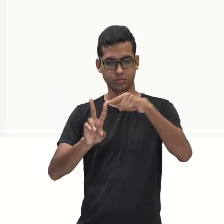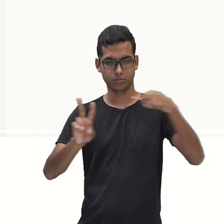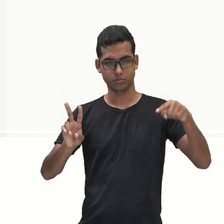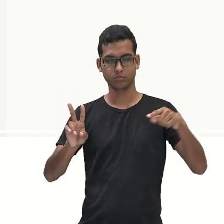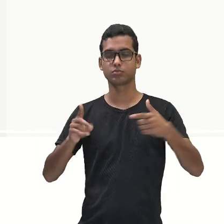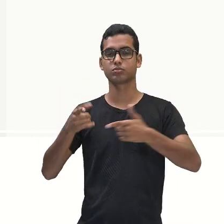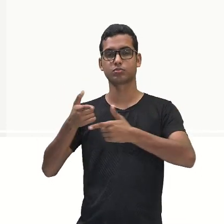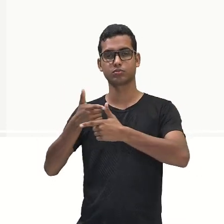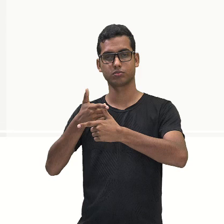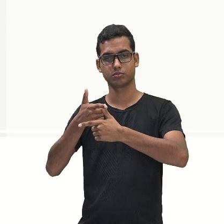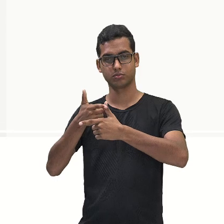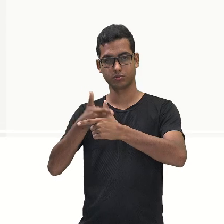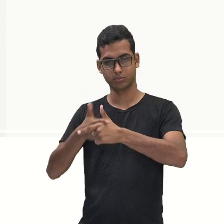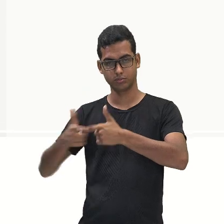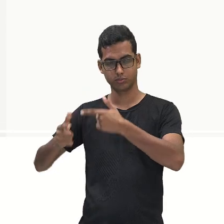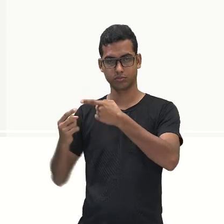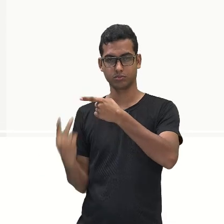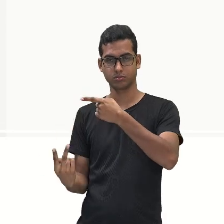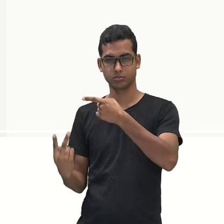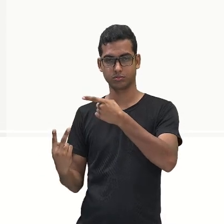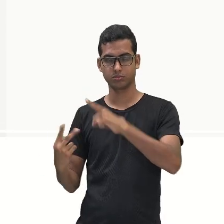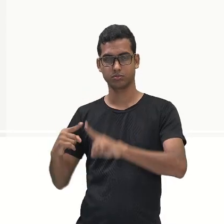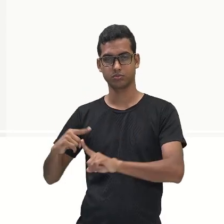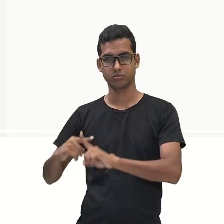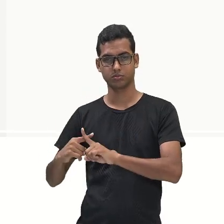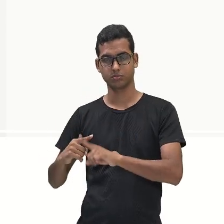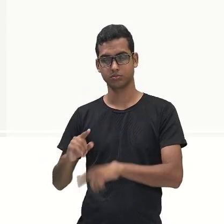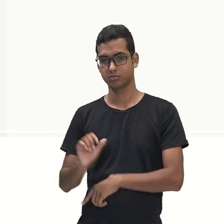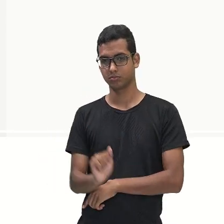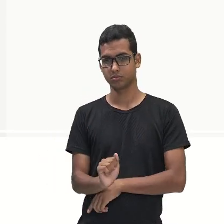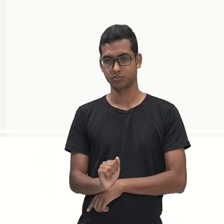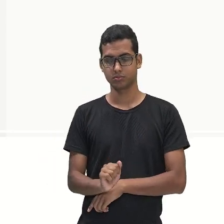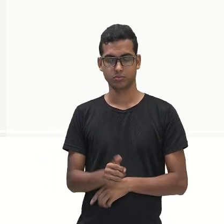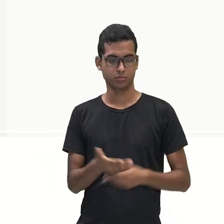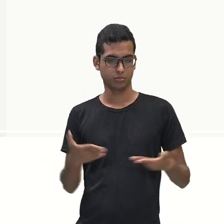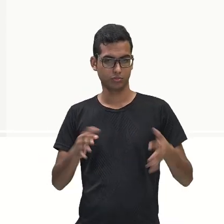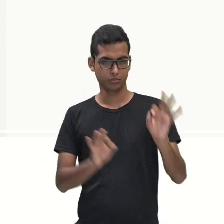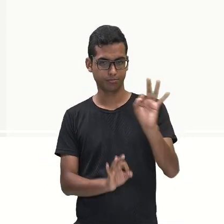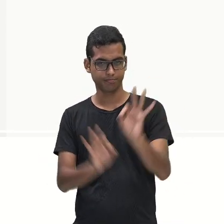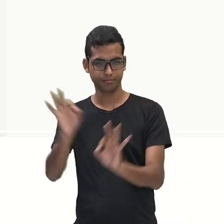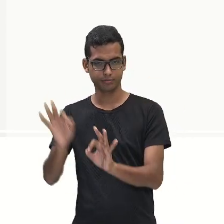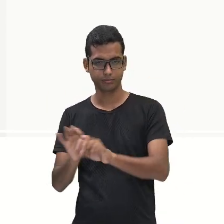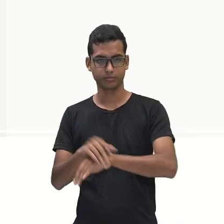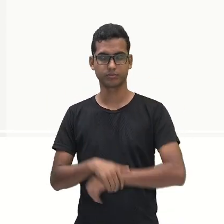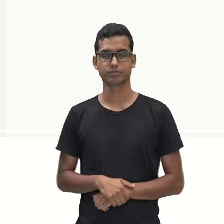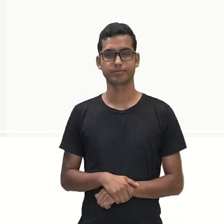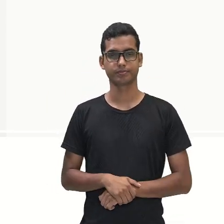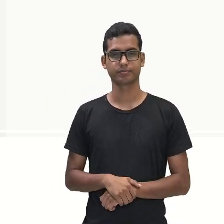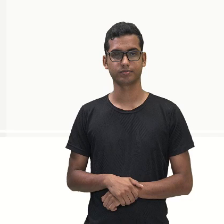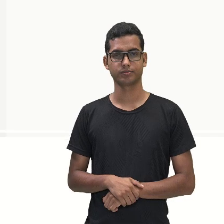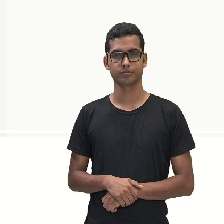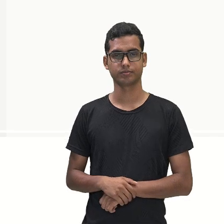a. A nossa fórmula resolutiva. Então, menos 1,